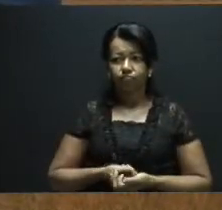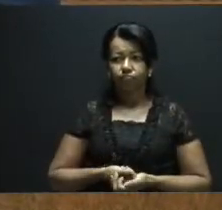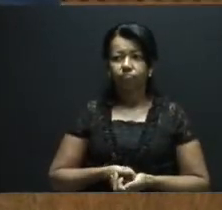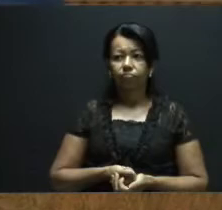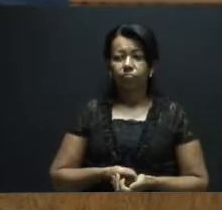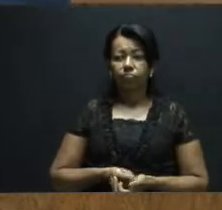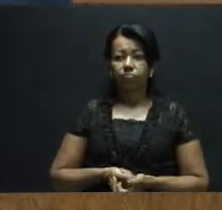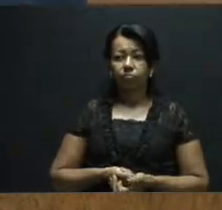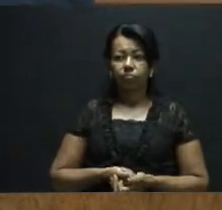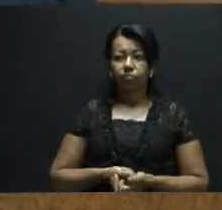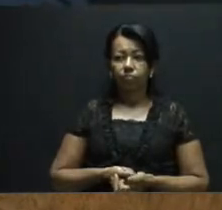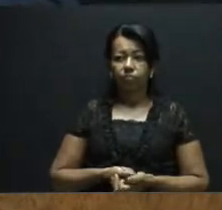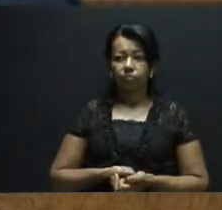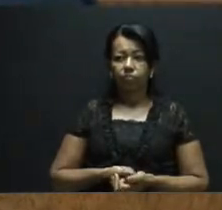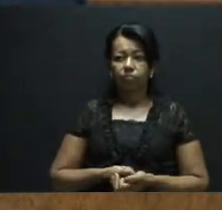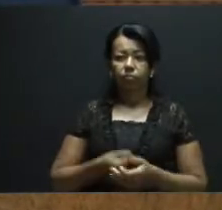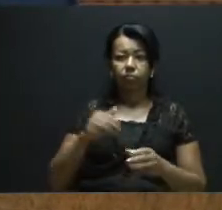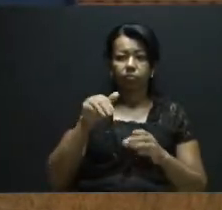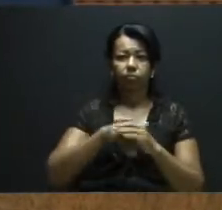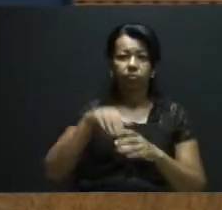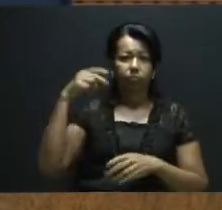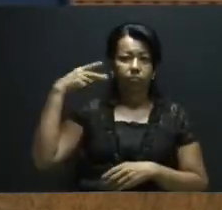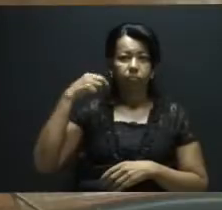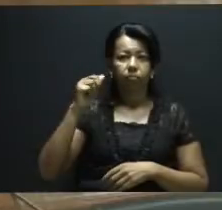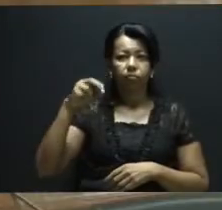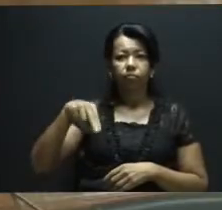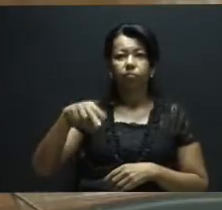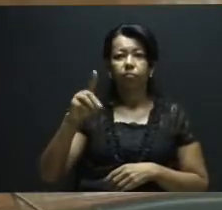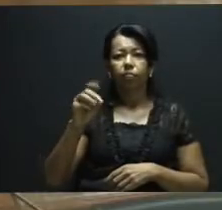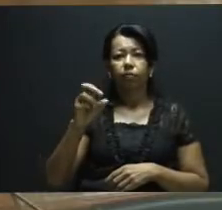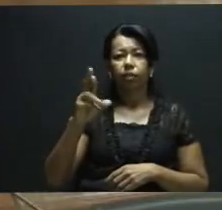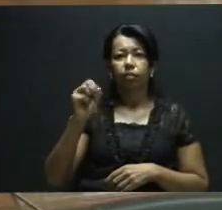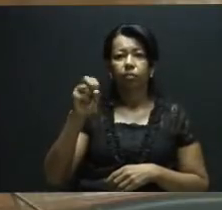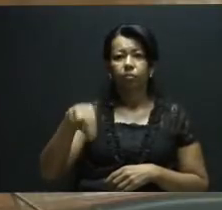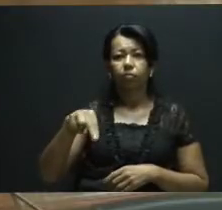em votação com a palavra o vereador nelson de lana